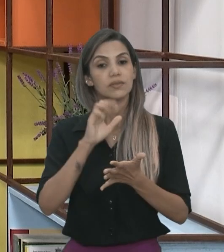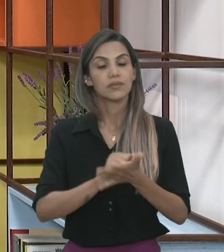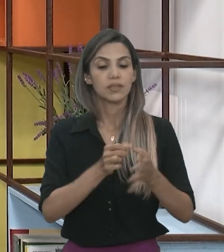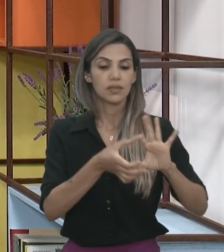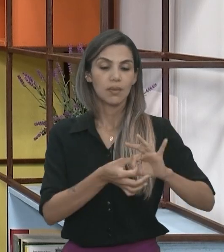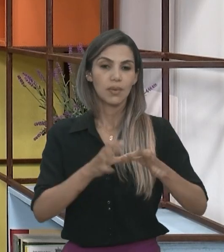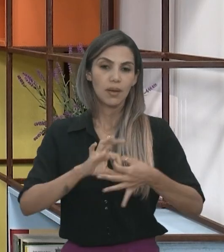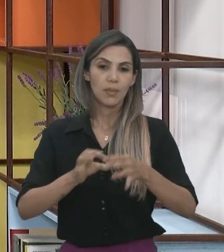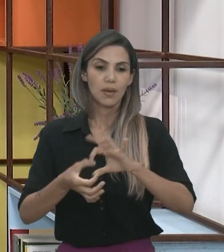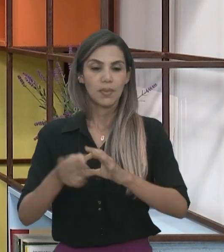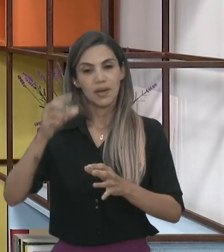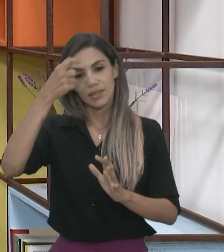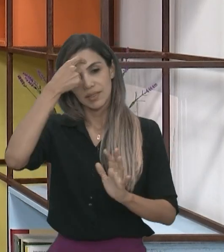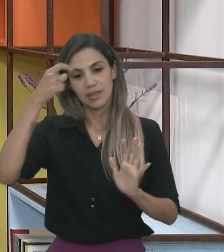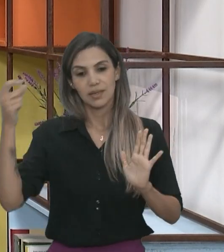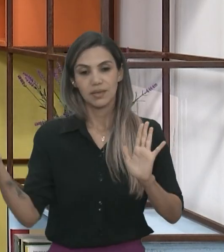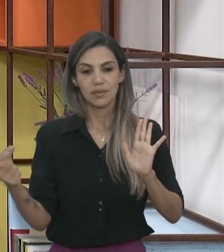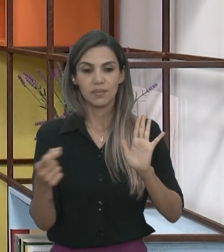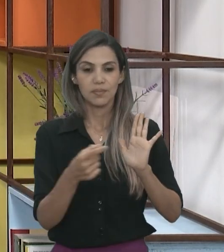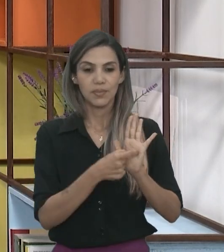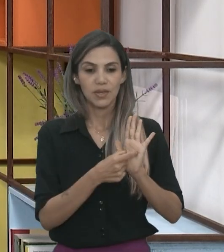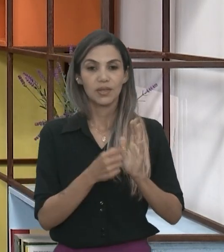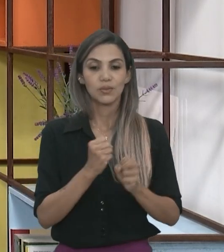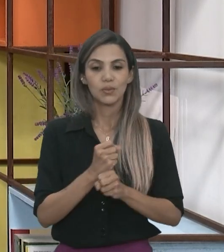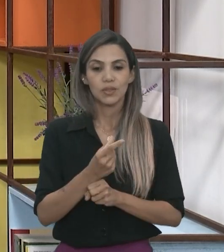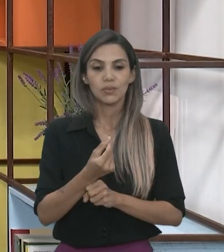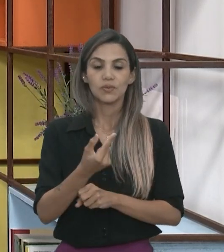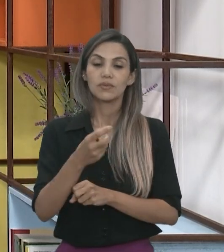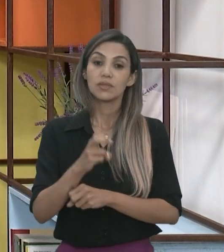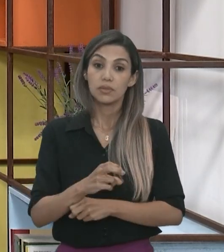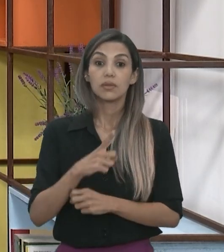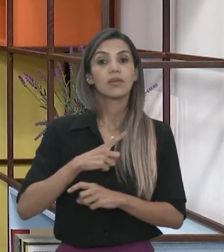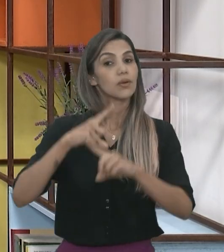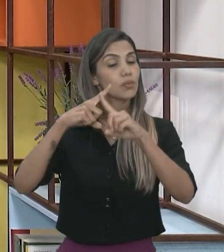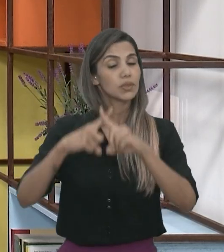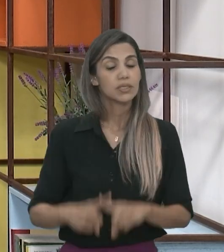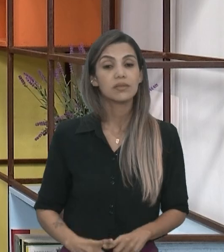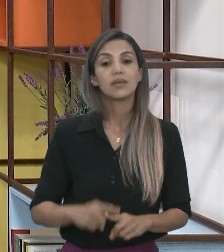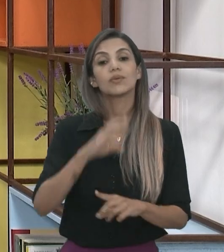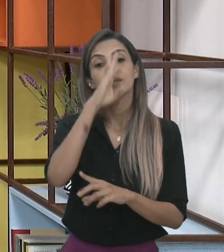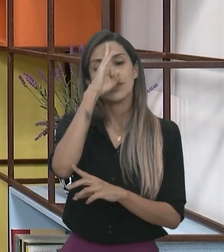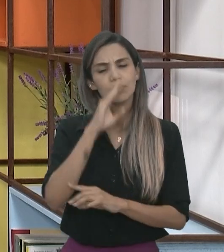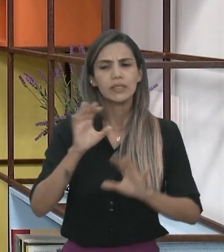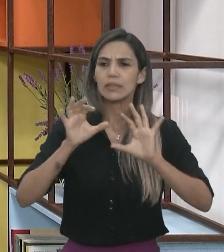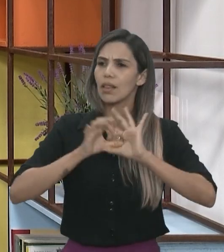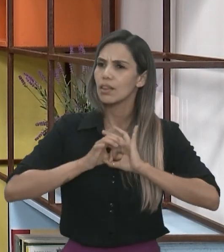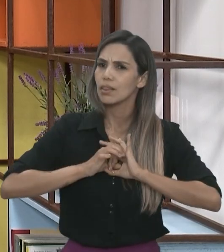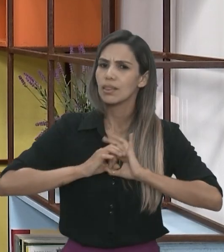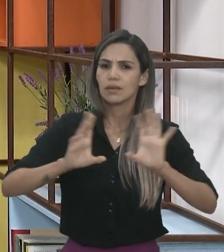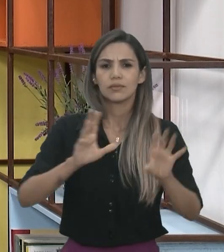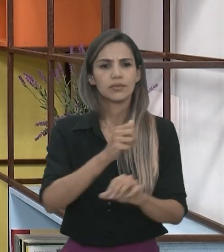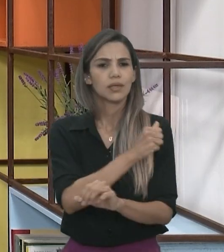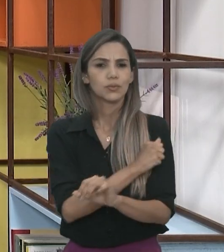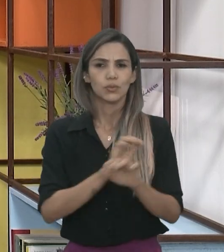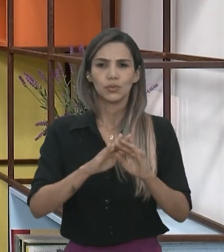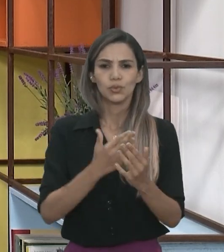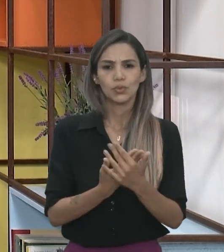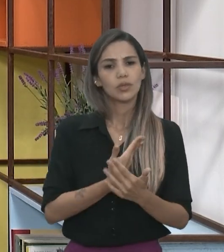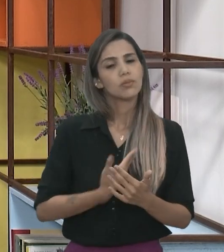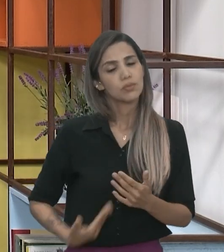Inteligência Artificial Aplicada 2025. A competição é gratuita e é aberta para alunos de escolas públicas e privadas